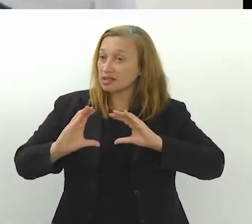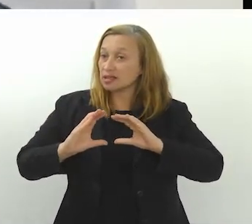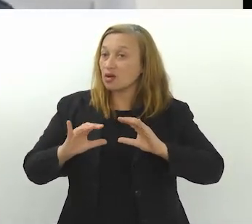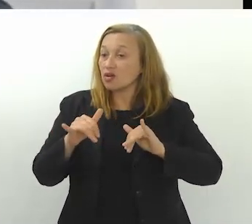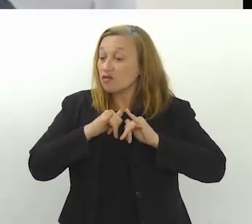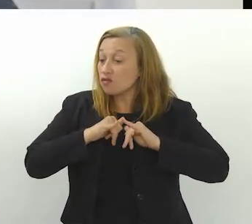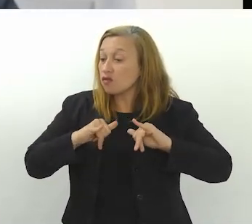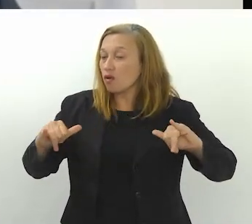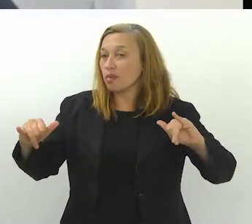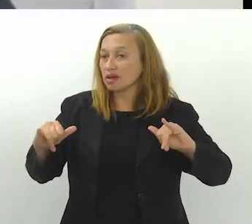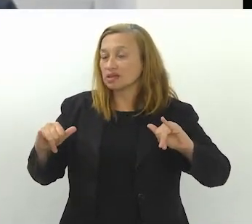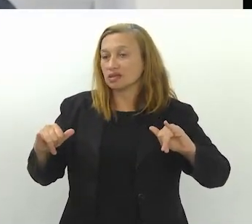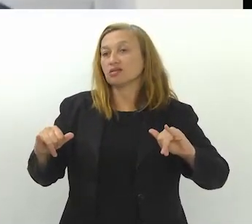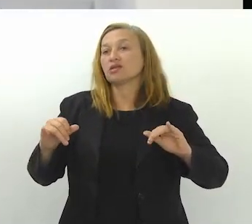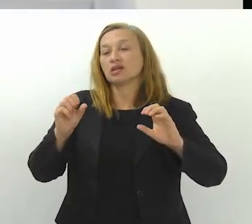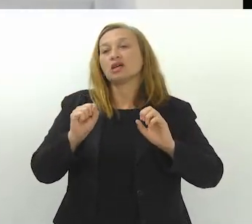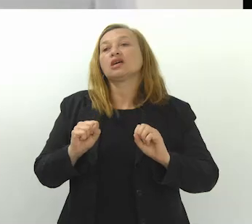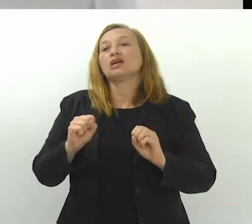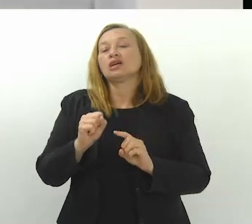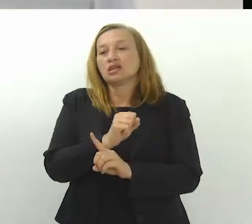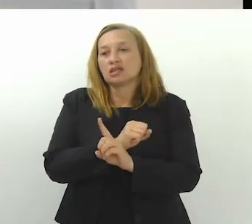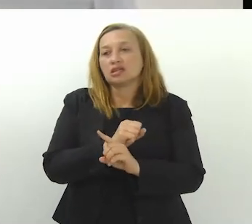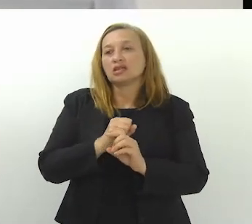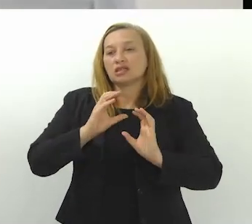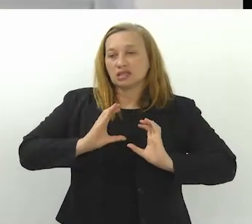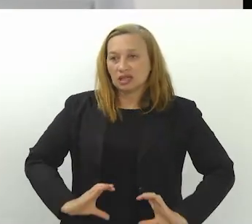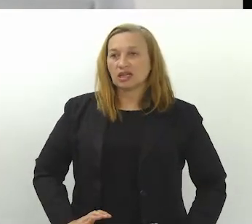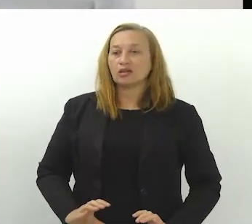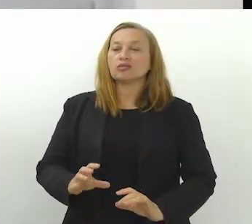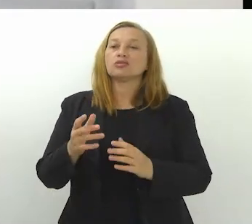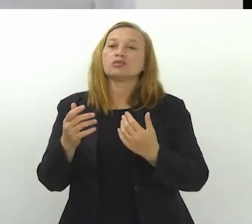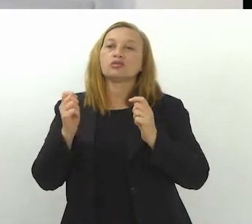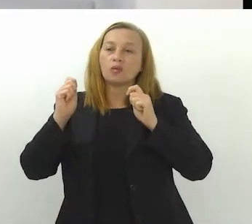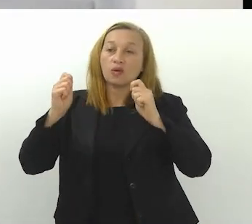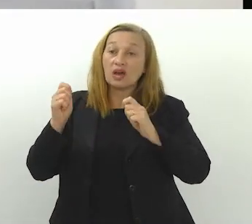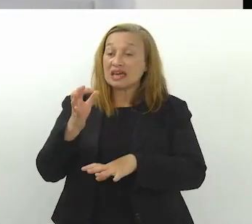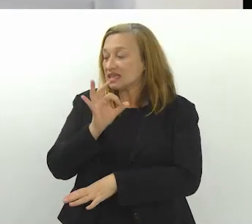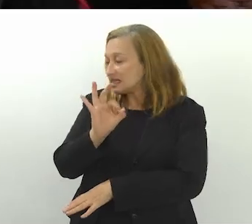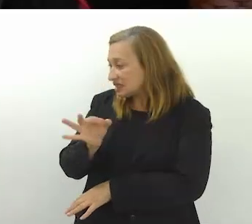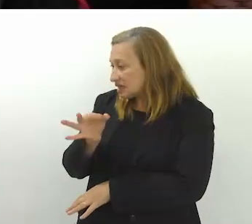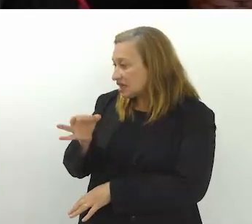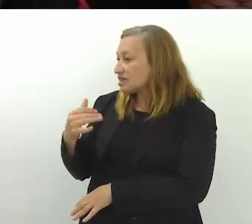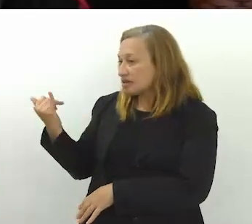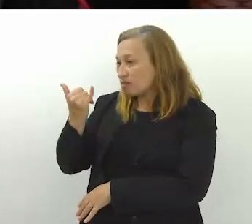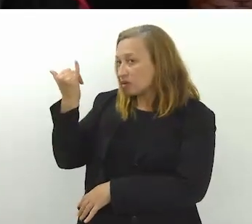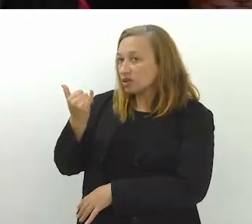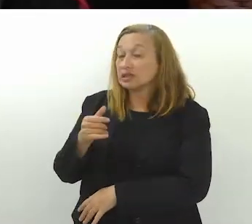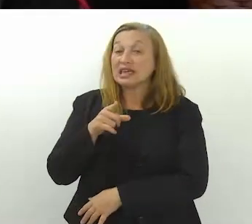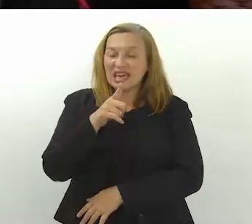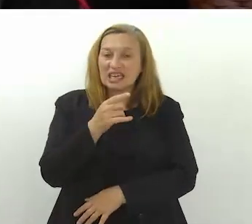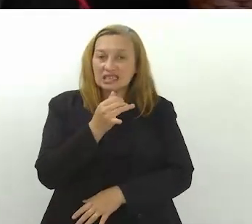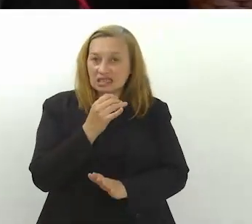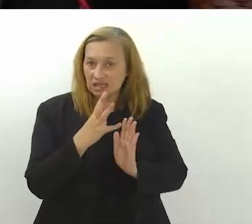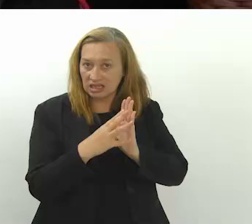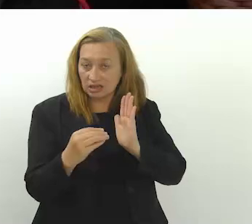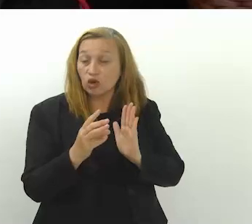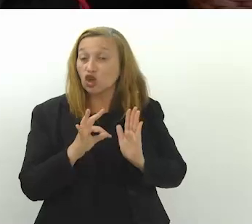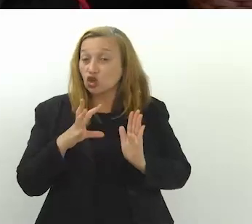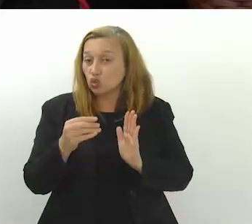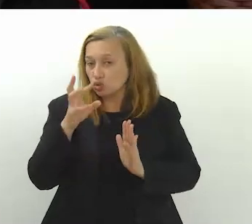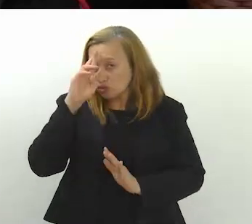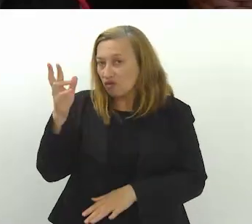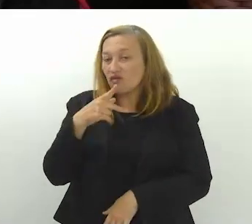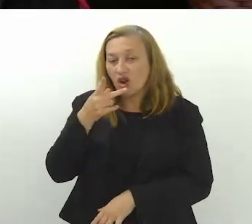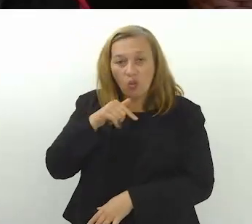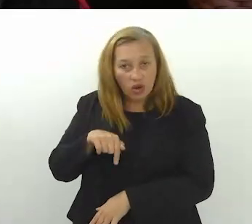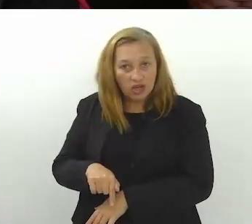em formação cidadã do torcedor, né? E eu acho que isso é importantíssimo. Com certeza que esse exemplo, esses exemplos que o senhor